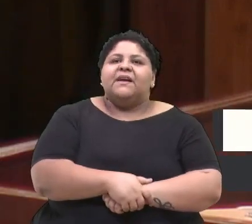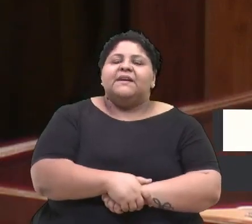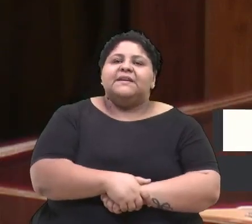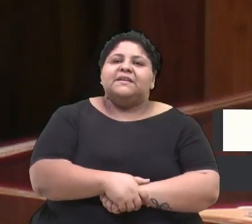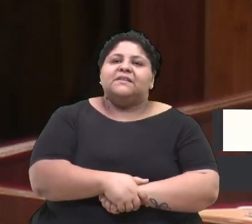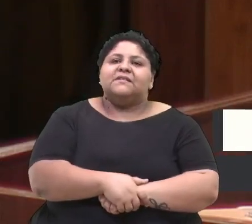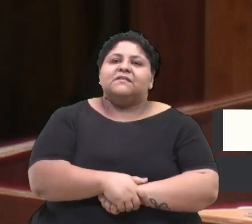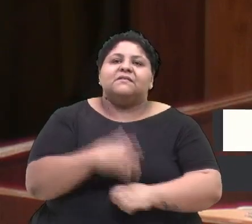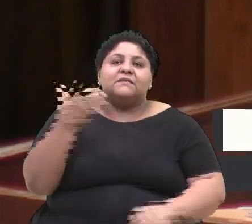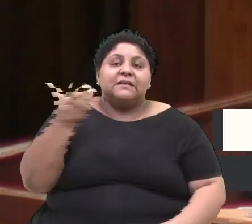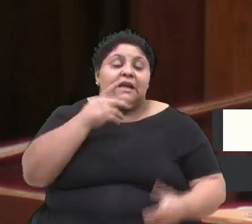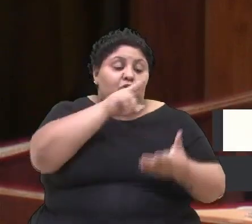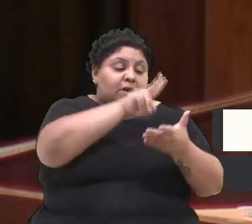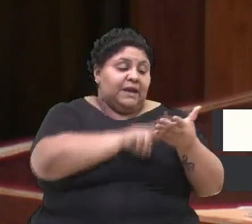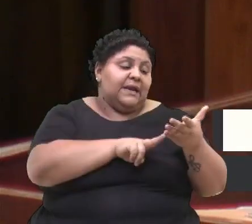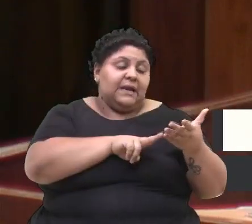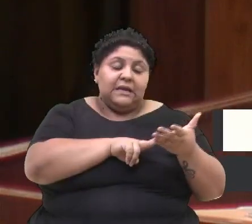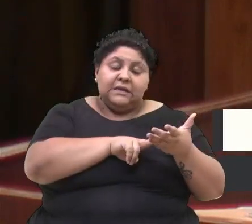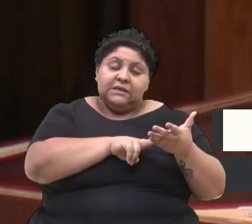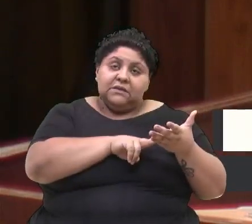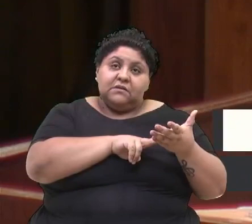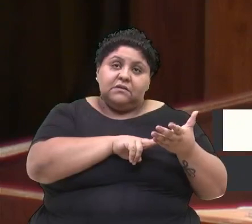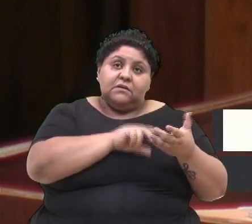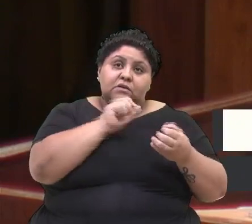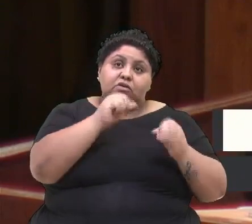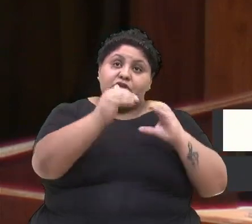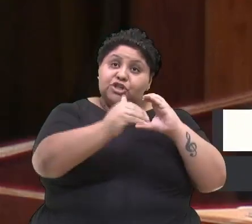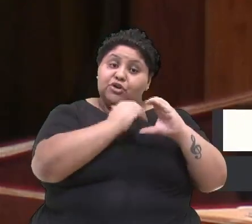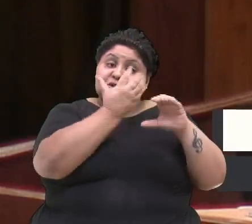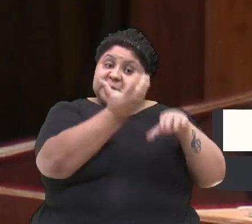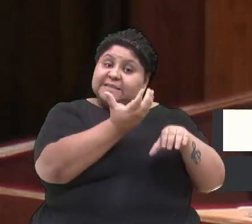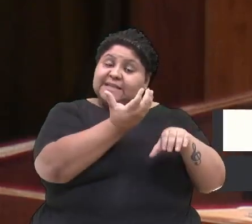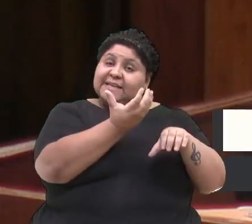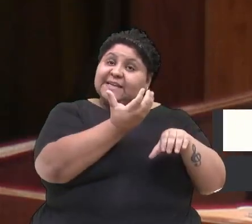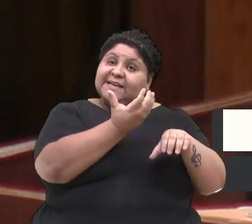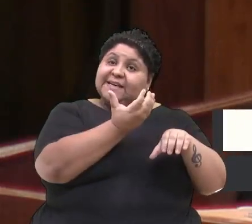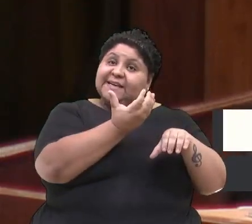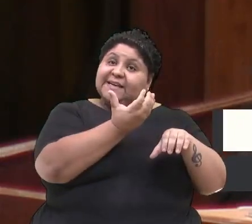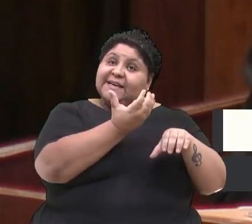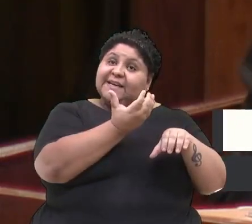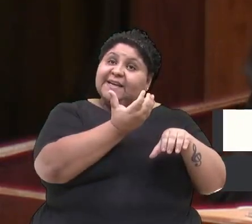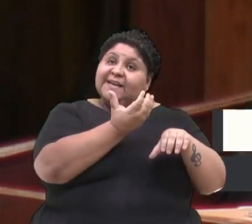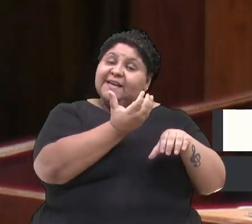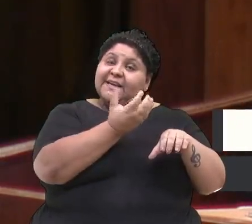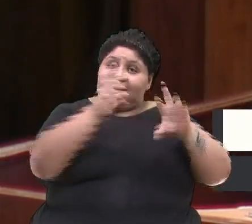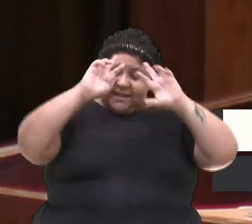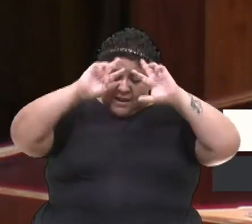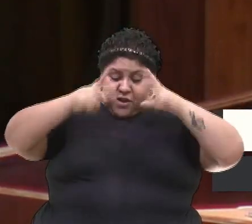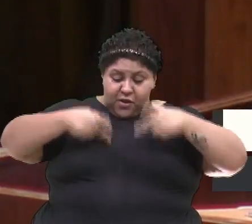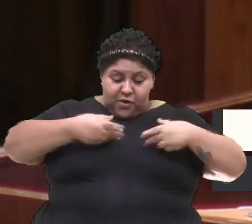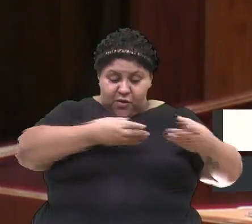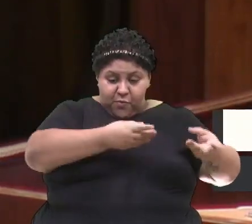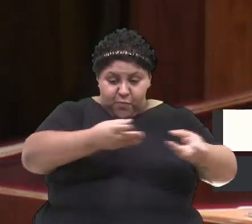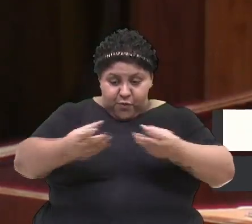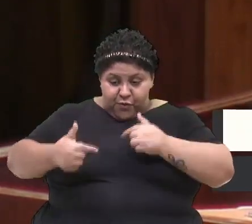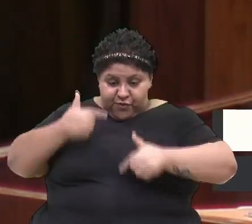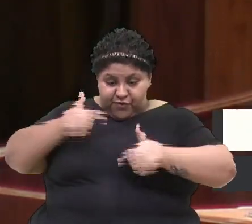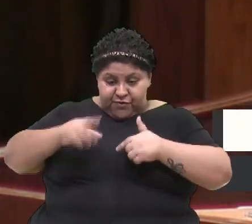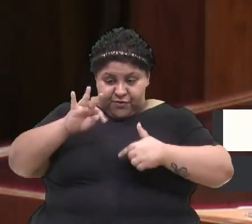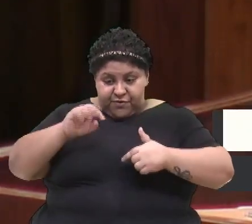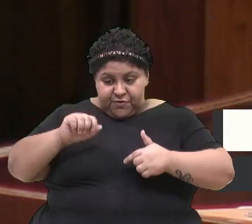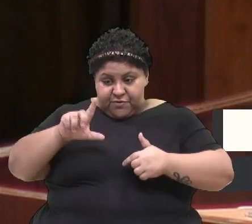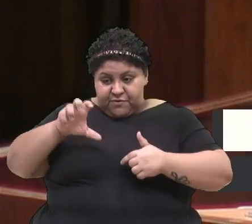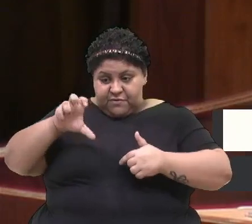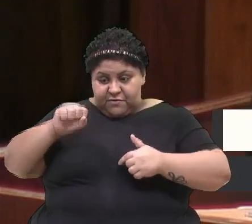Eu quero ler o que chegou de Brasília recentemente. E eu reconheço muito o trabalho do Thales, que conduziu